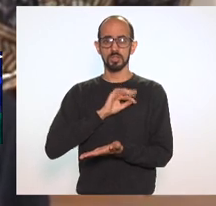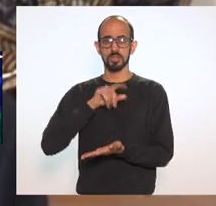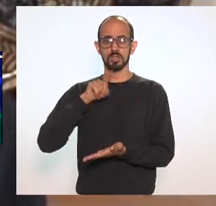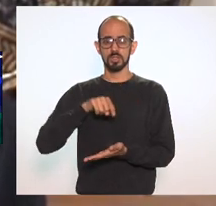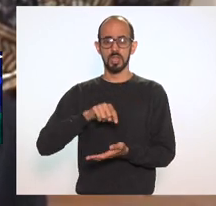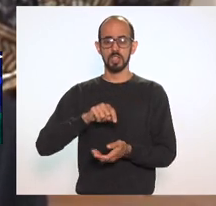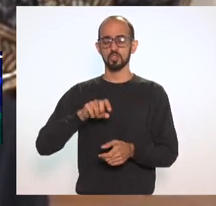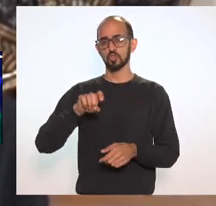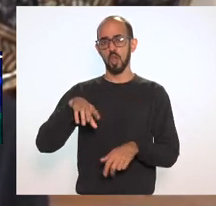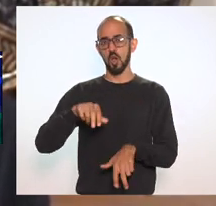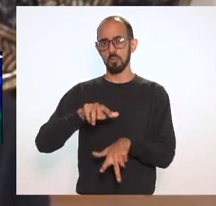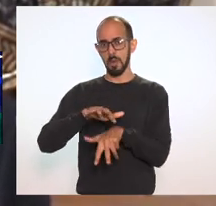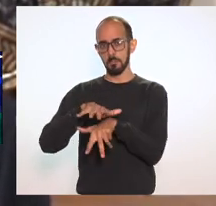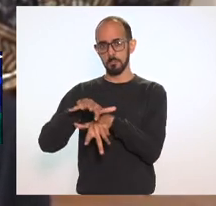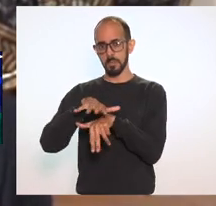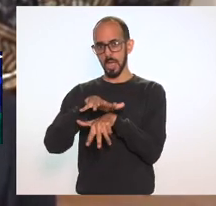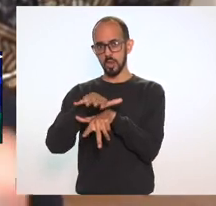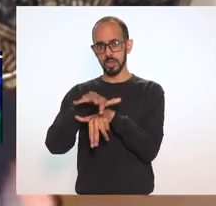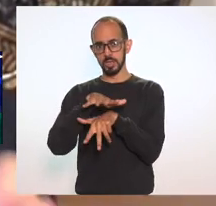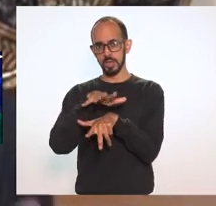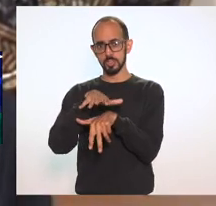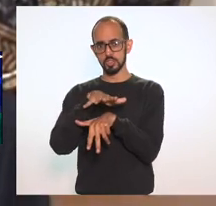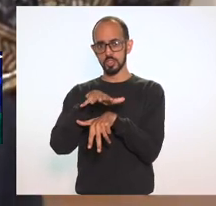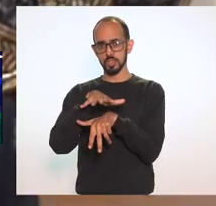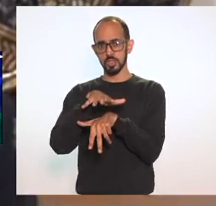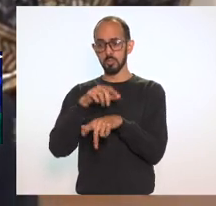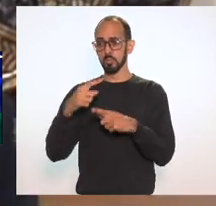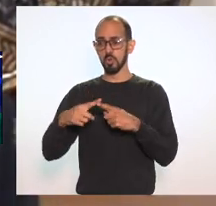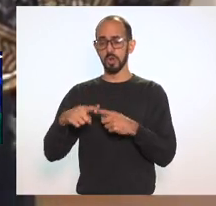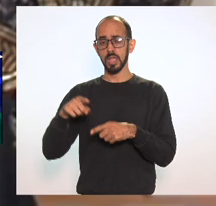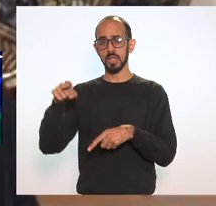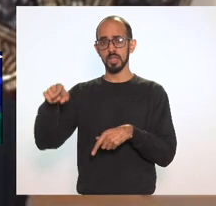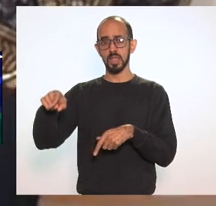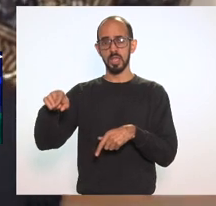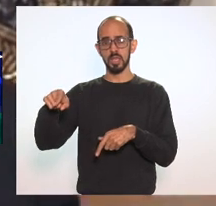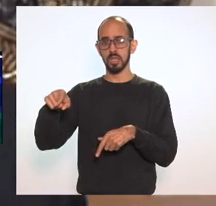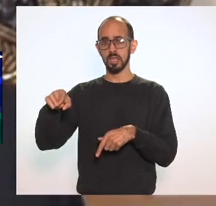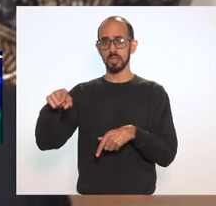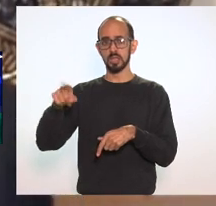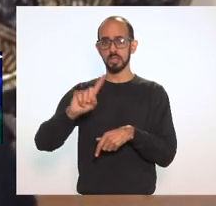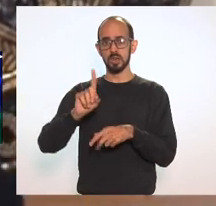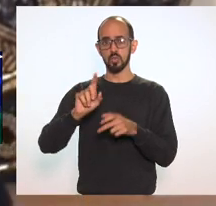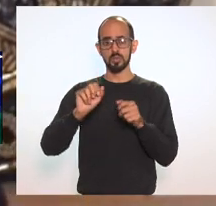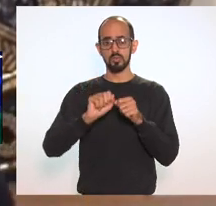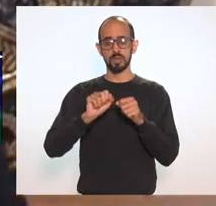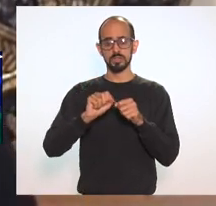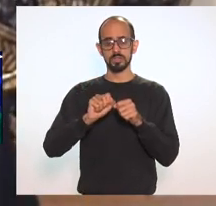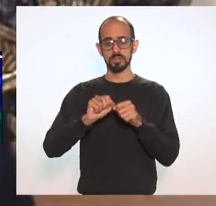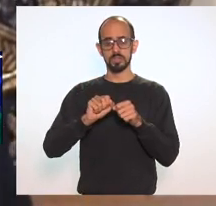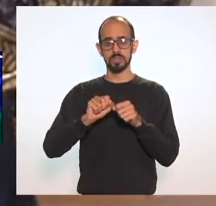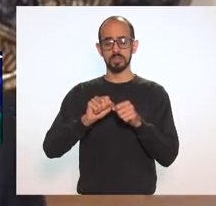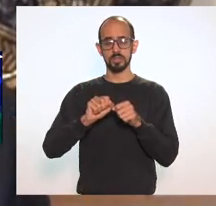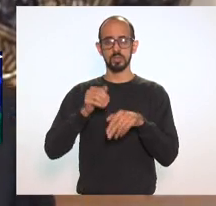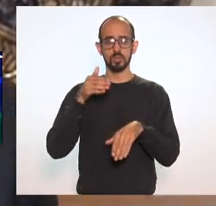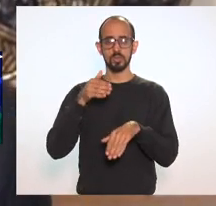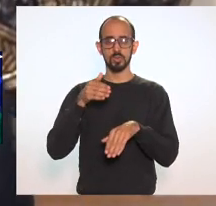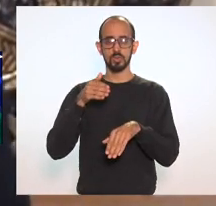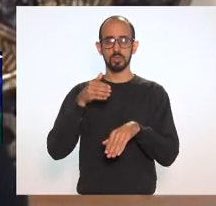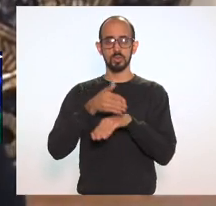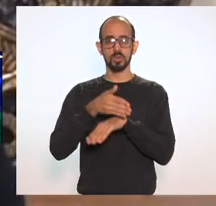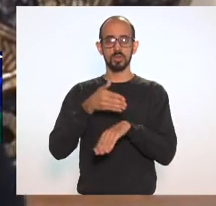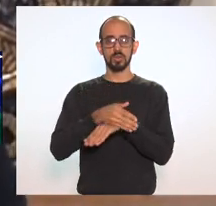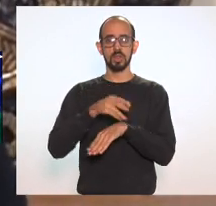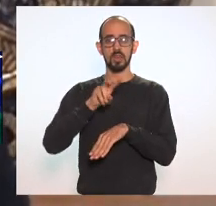marionete do Major porque este Batalhão não tem feito operações na vila